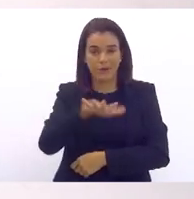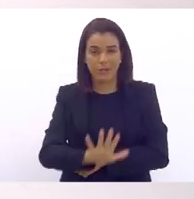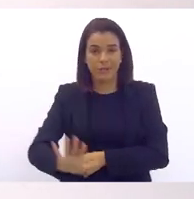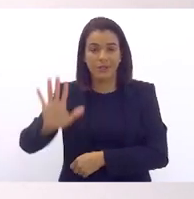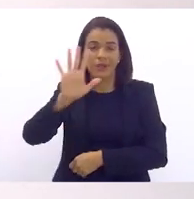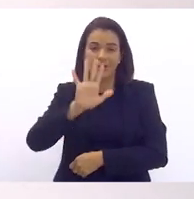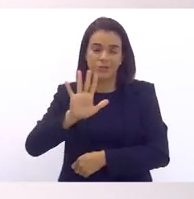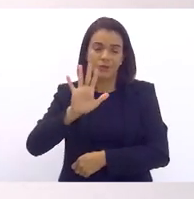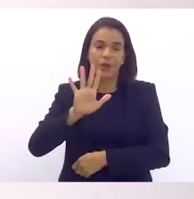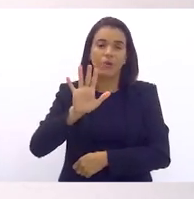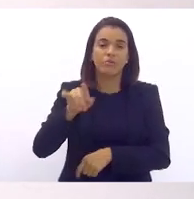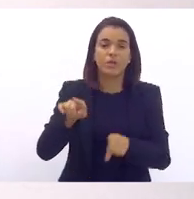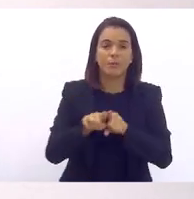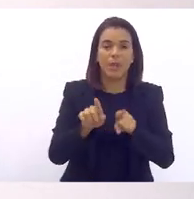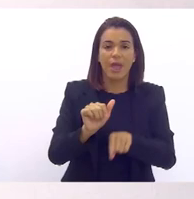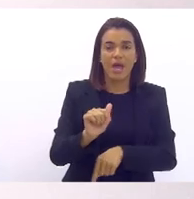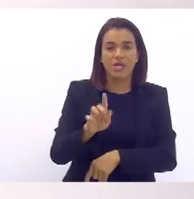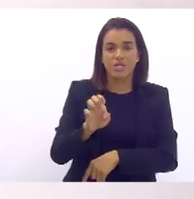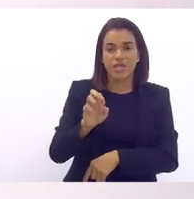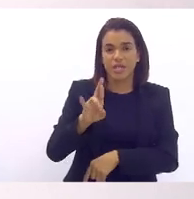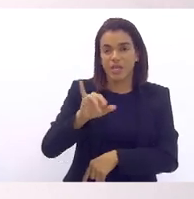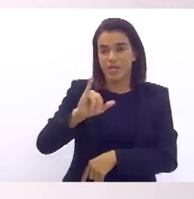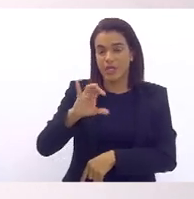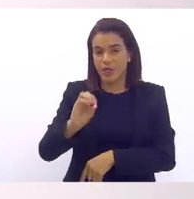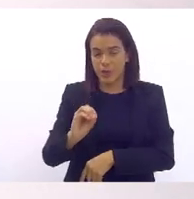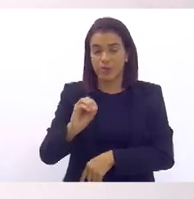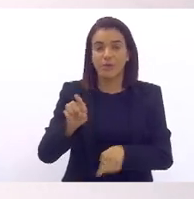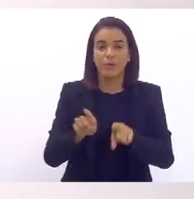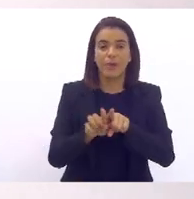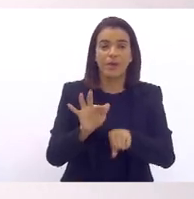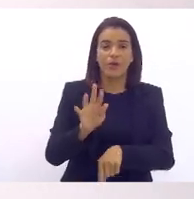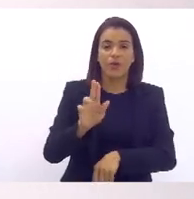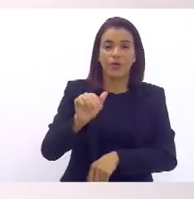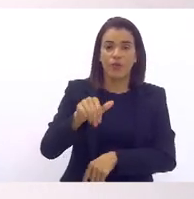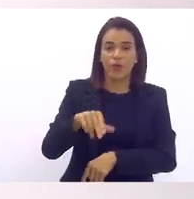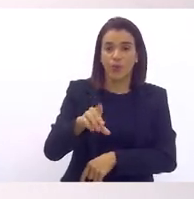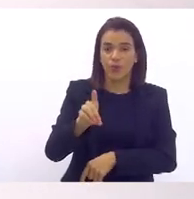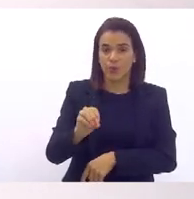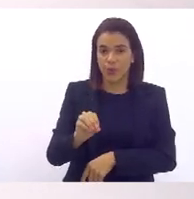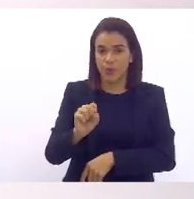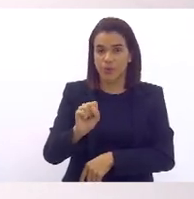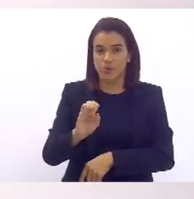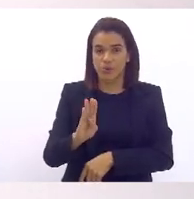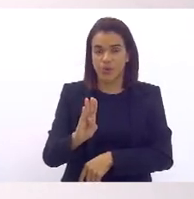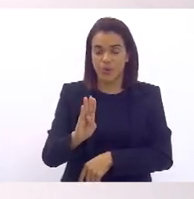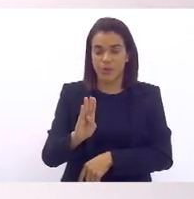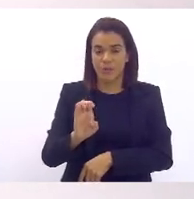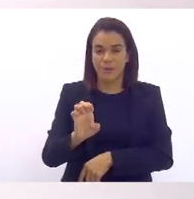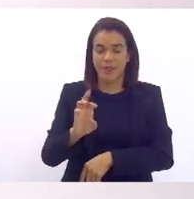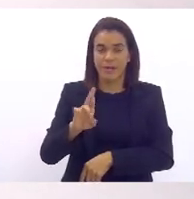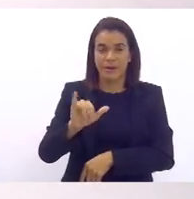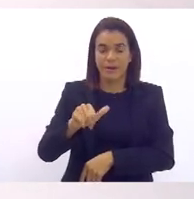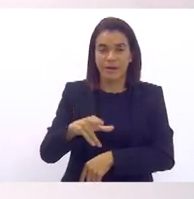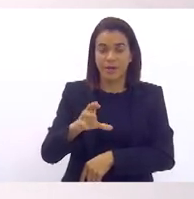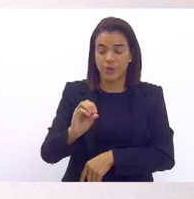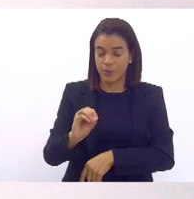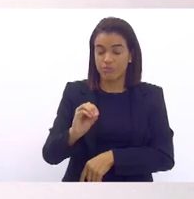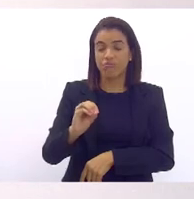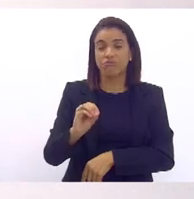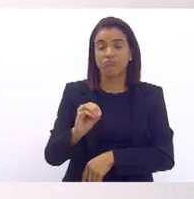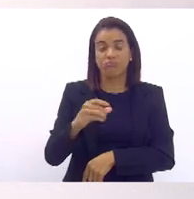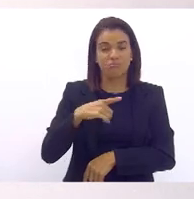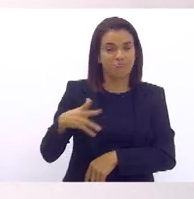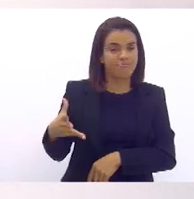tem agência Rio ag rio o fundo soberano que é pouquíssimo explorado aqui no estado do Rio de Janeiro tem um potencial econômico